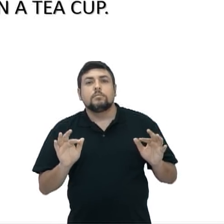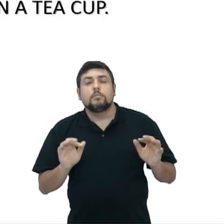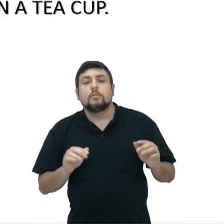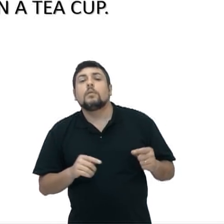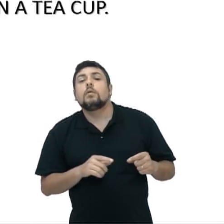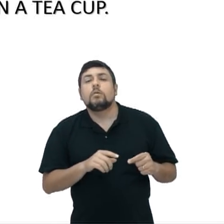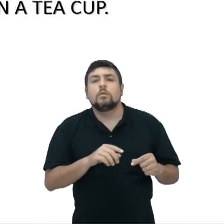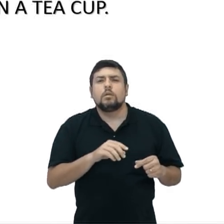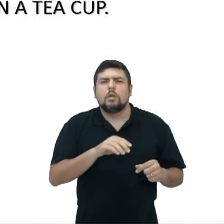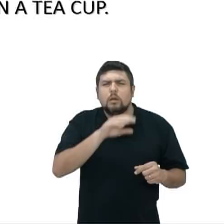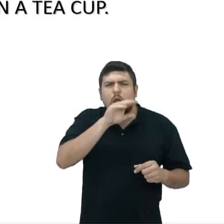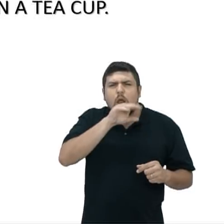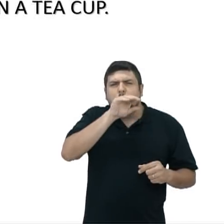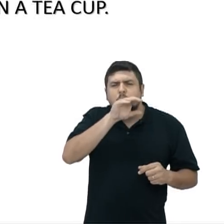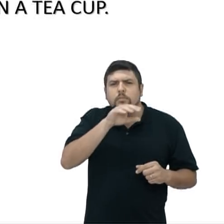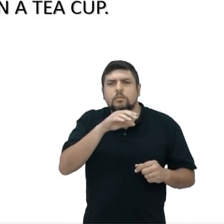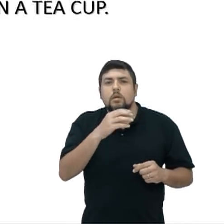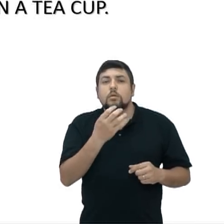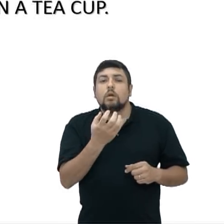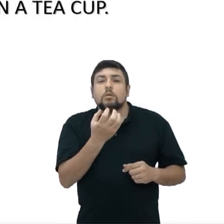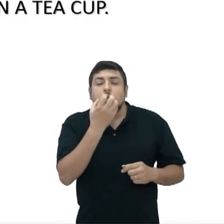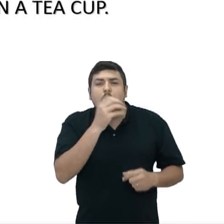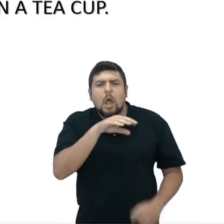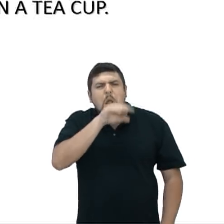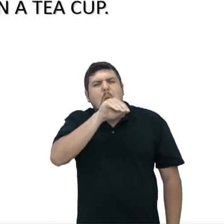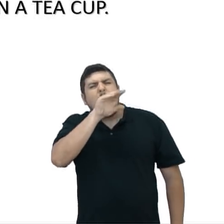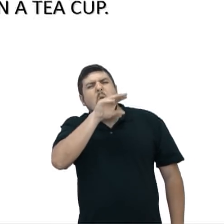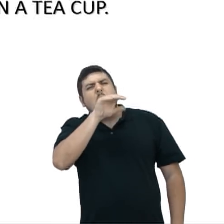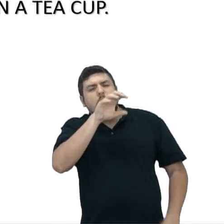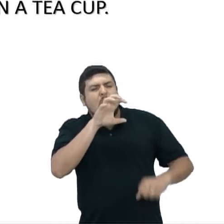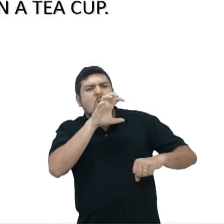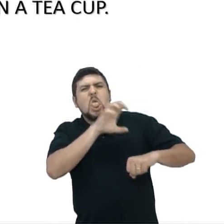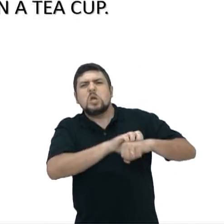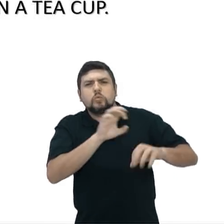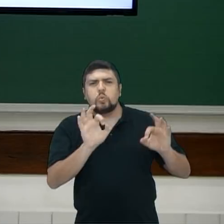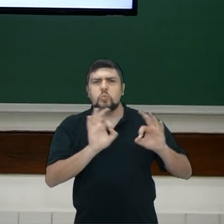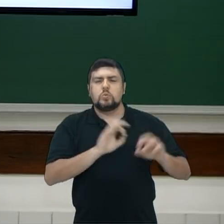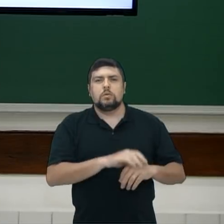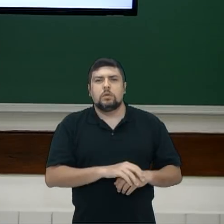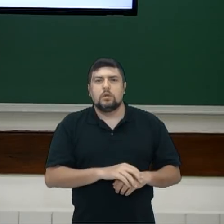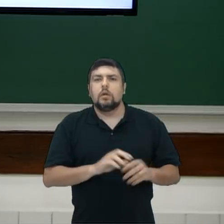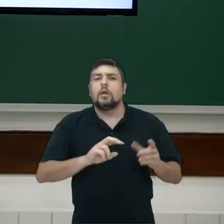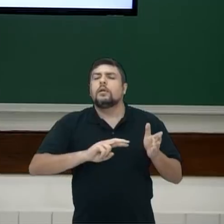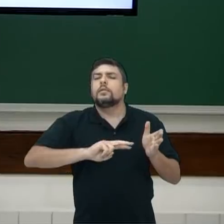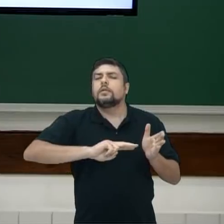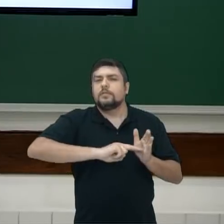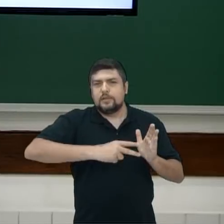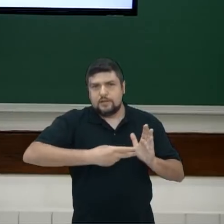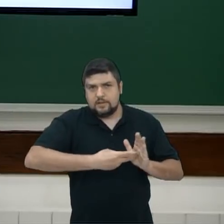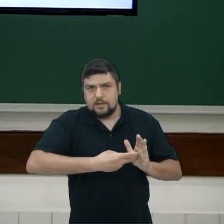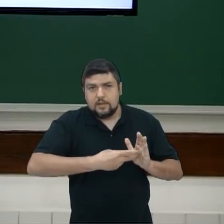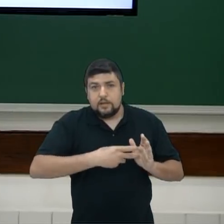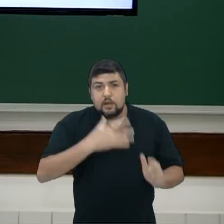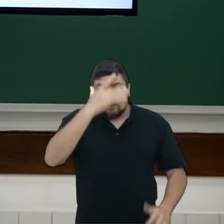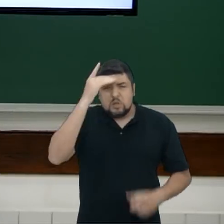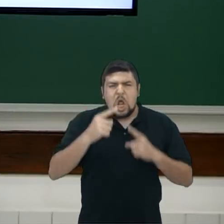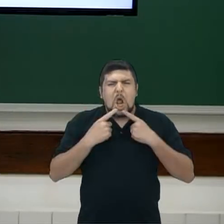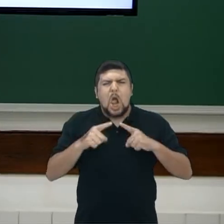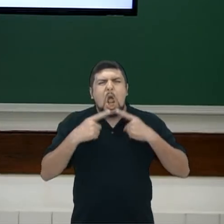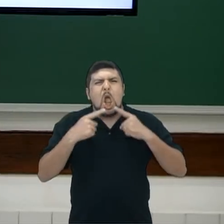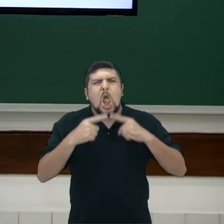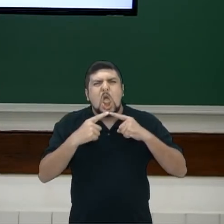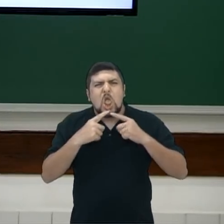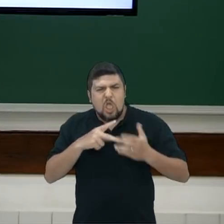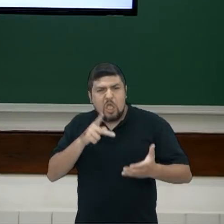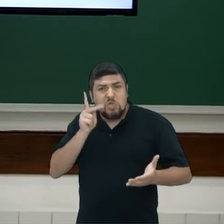late não morde. Geralmente, né, o cachorro que late muito, ele não morde. O que quer dizer isso? A pessoa que reclama muito, ela não briga tanto assim,